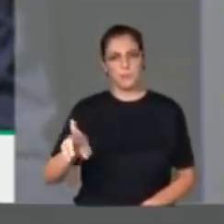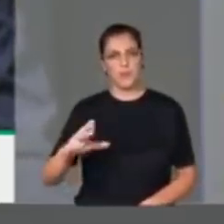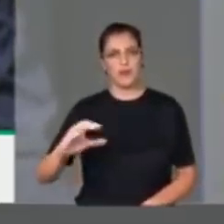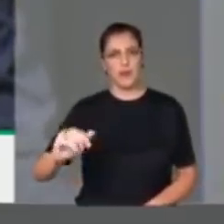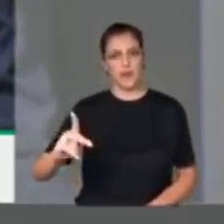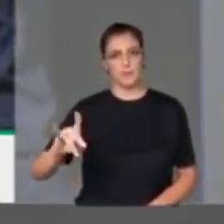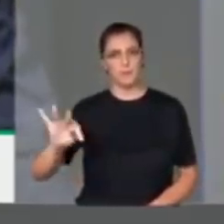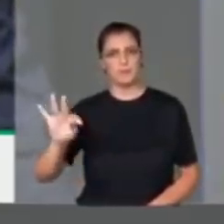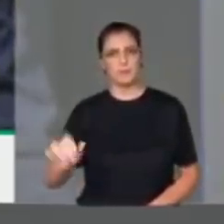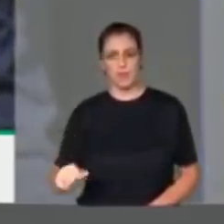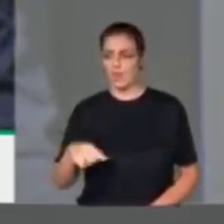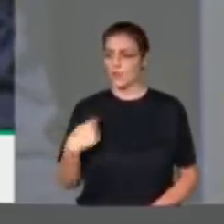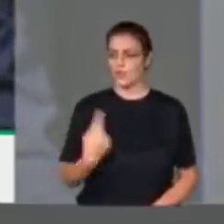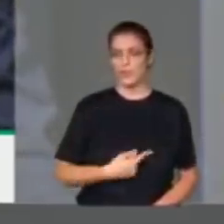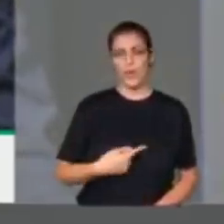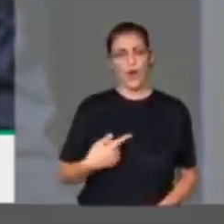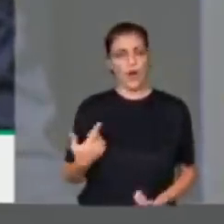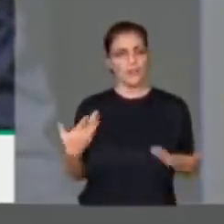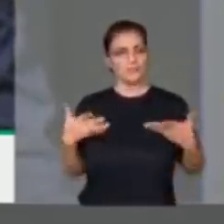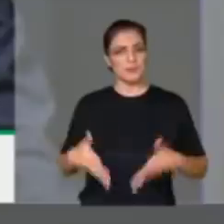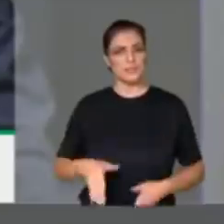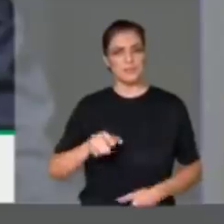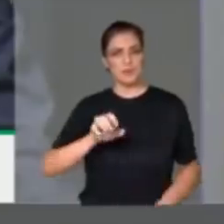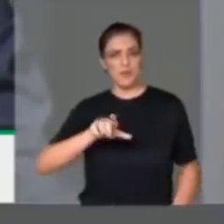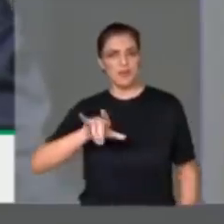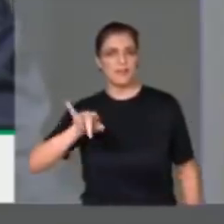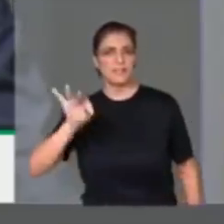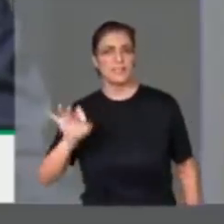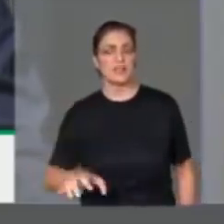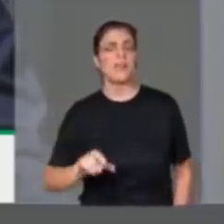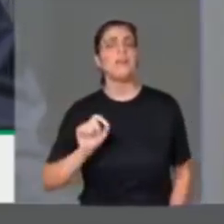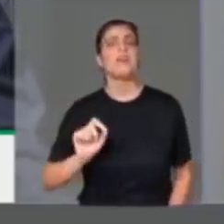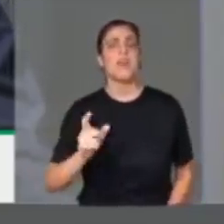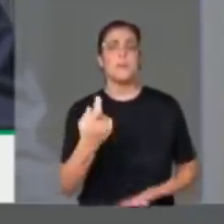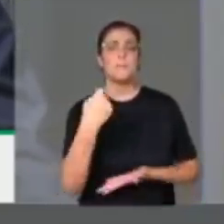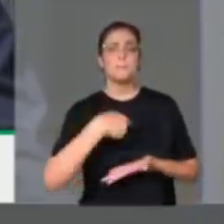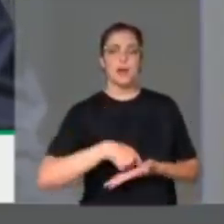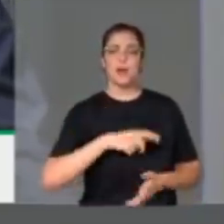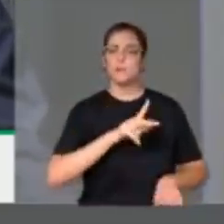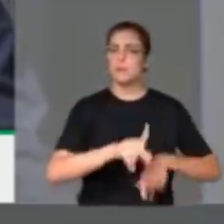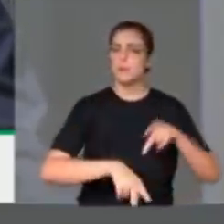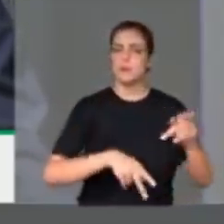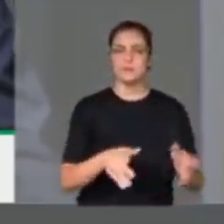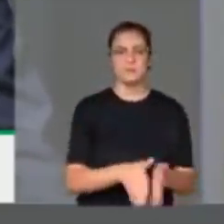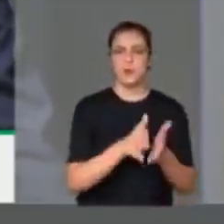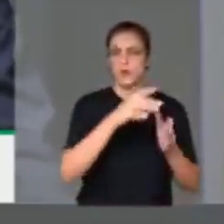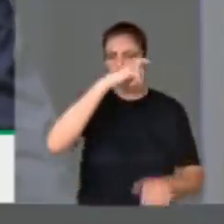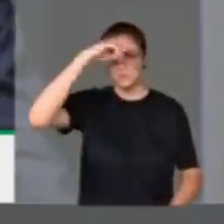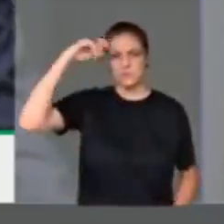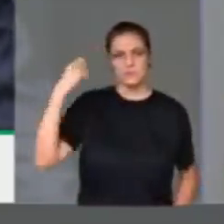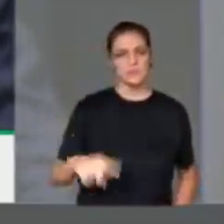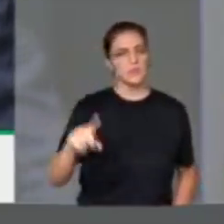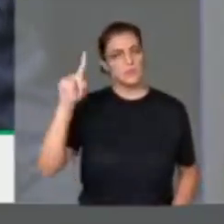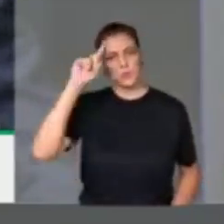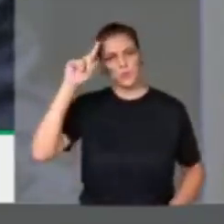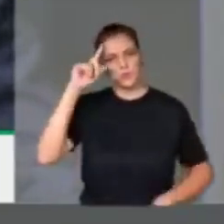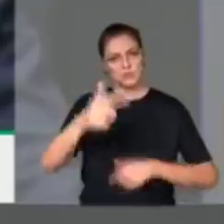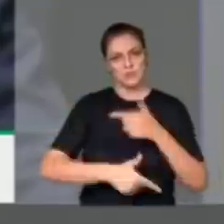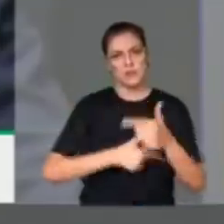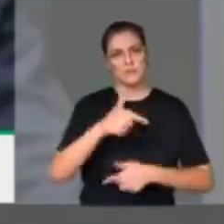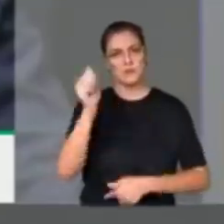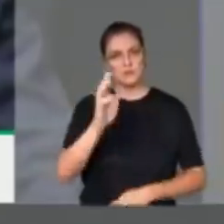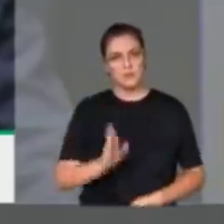somos a elite e a elite financiada com o dinheiro de quem trabalha, de quem produz, e de quem se sacrifica todos os dias por esse